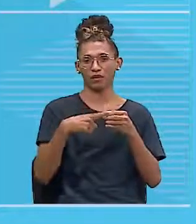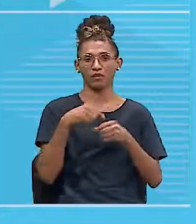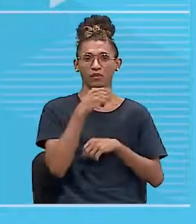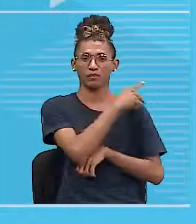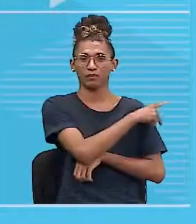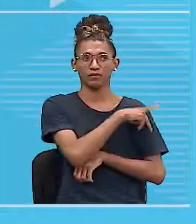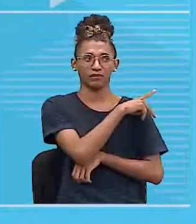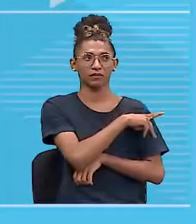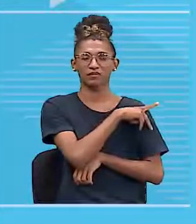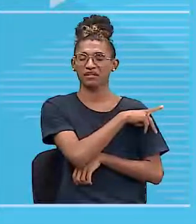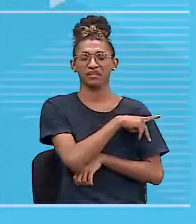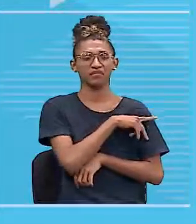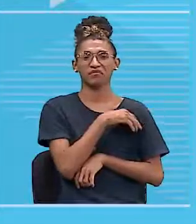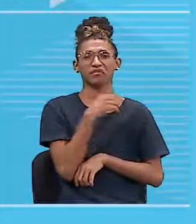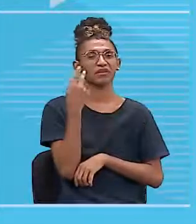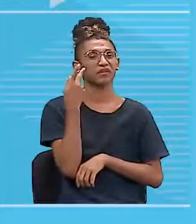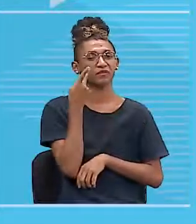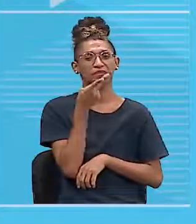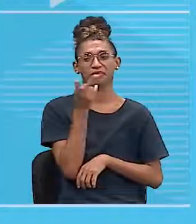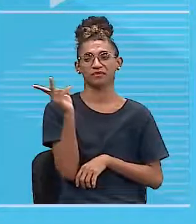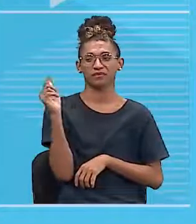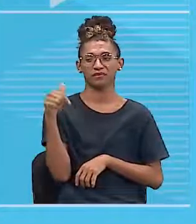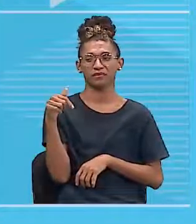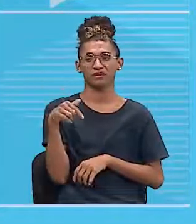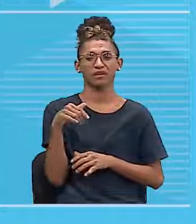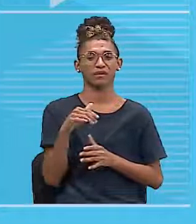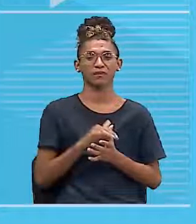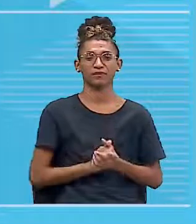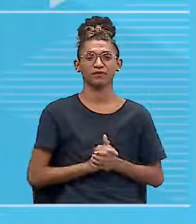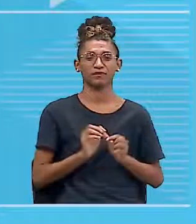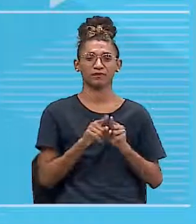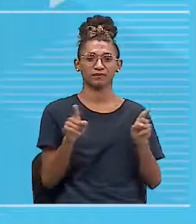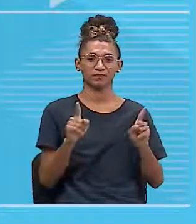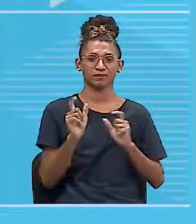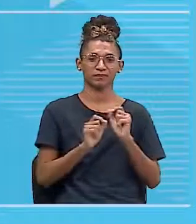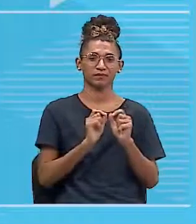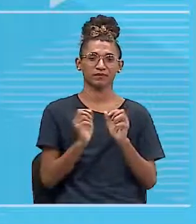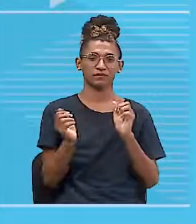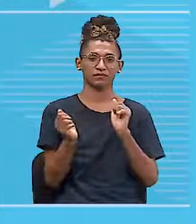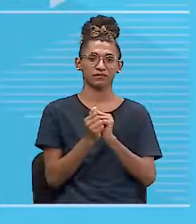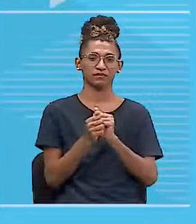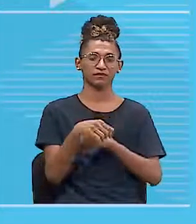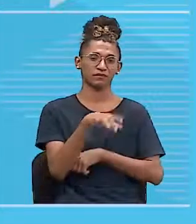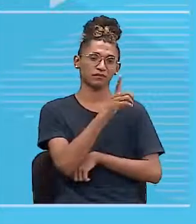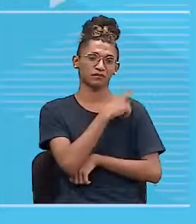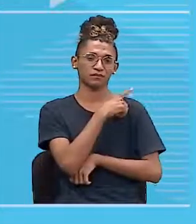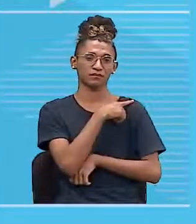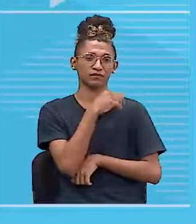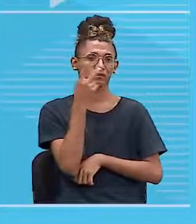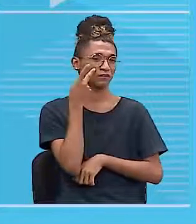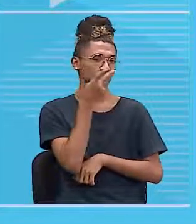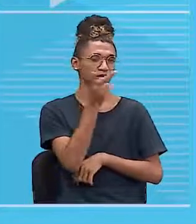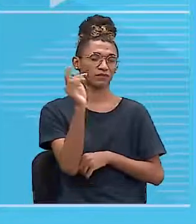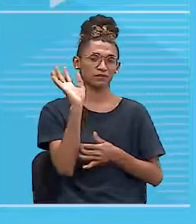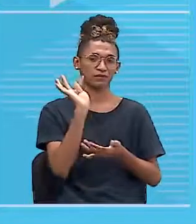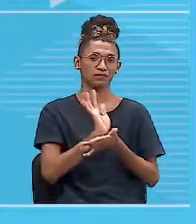pelos estudos Eles vieram aqui não não mas estavam comigo na turma do primeiro ano já eram visitar Teresina e passaram